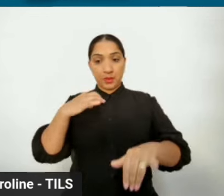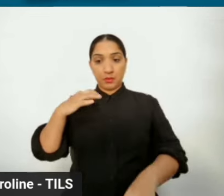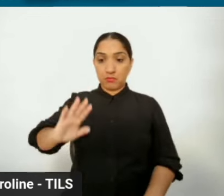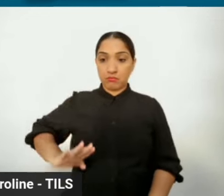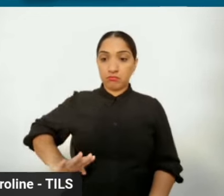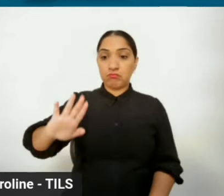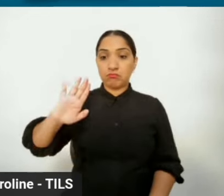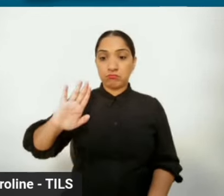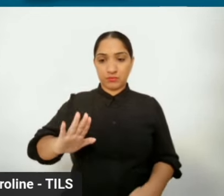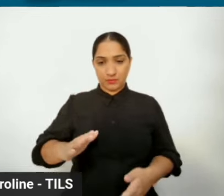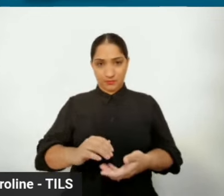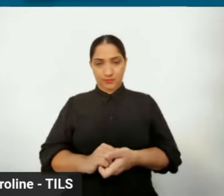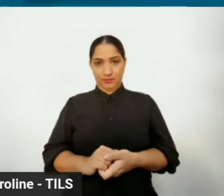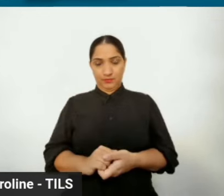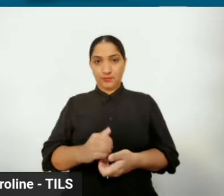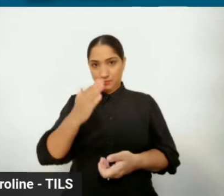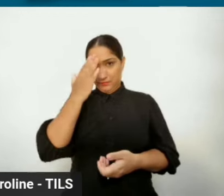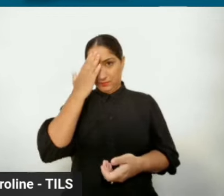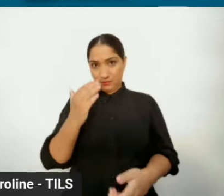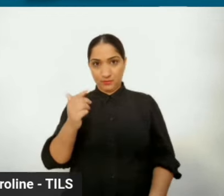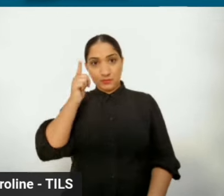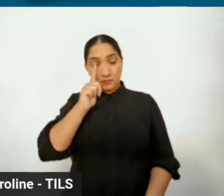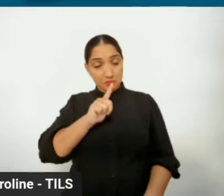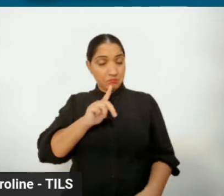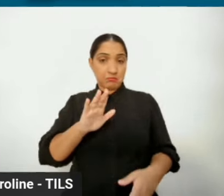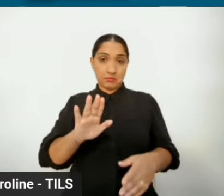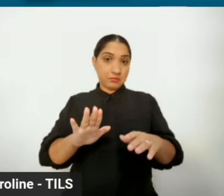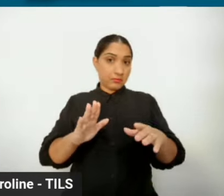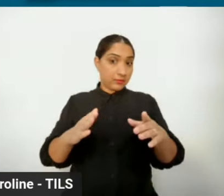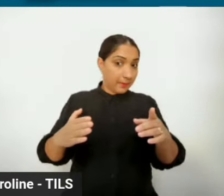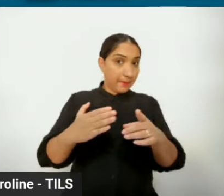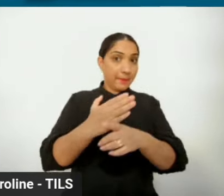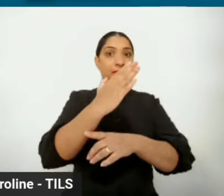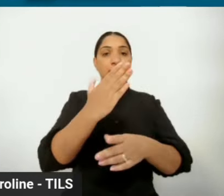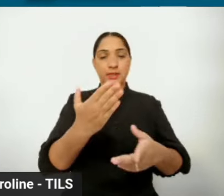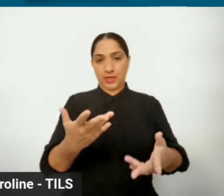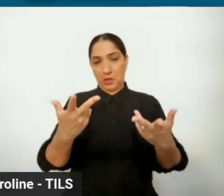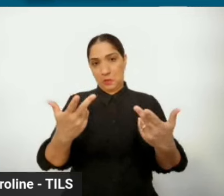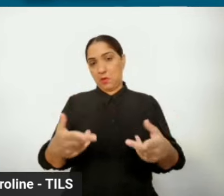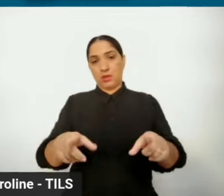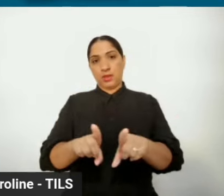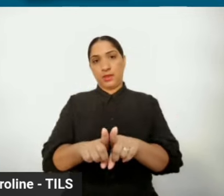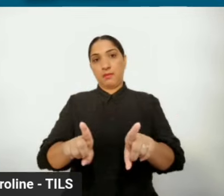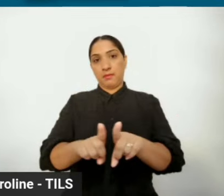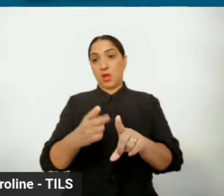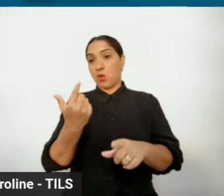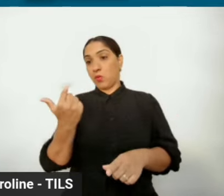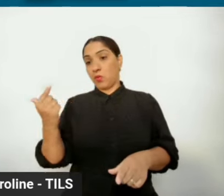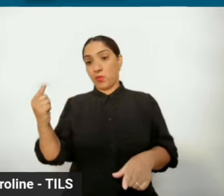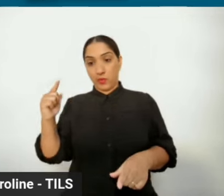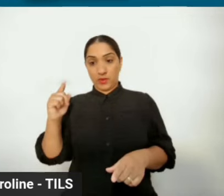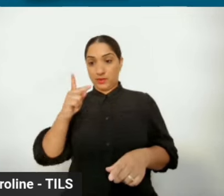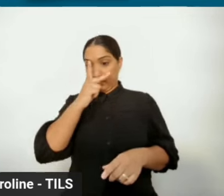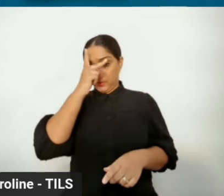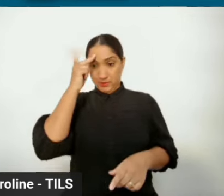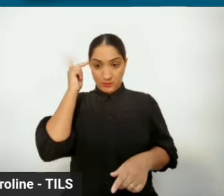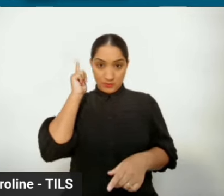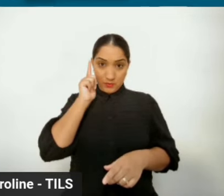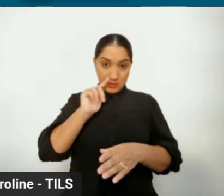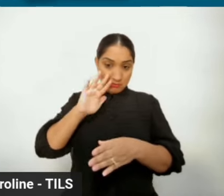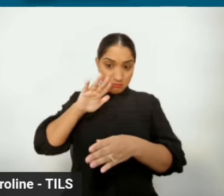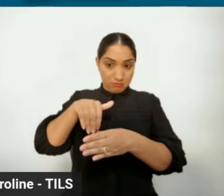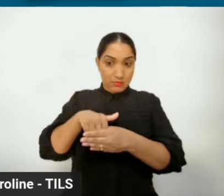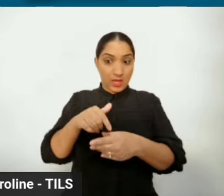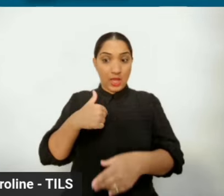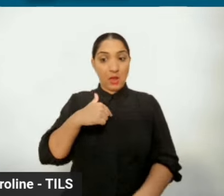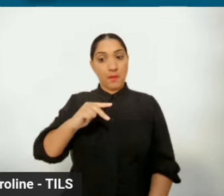mesmo a possibilidade de se elegerem, tal como ocorre com os demais candidatos e candidatas. Eu particularmente acho